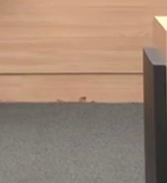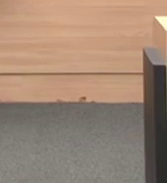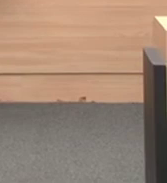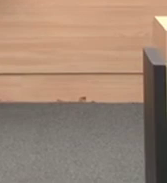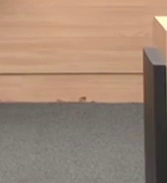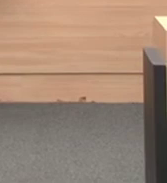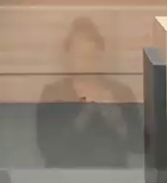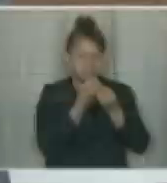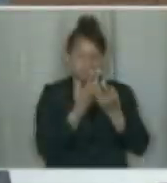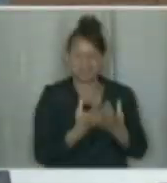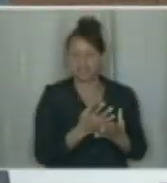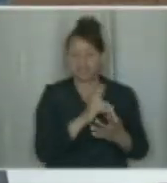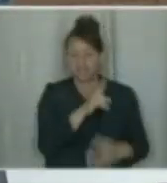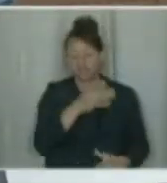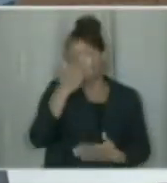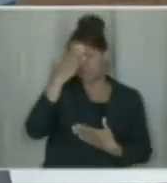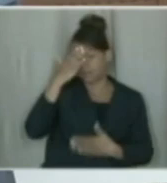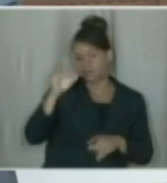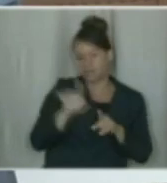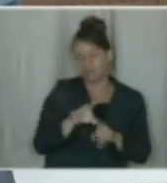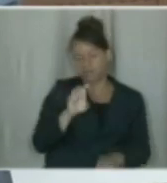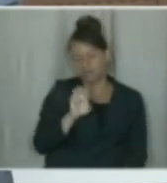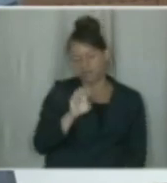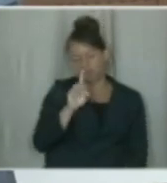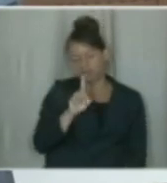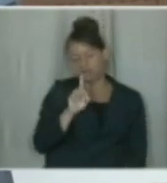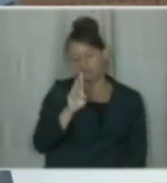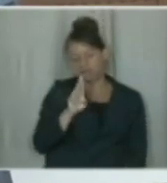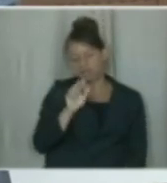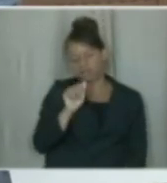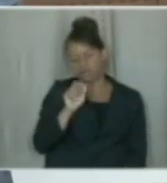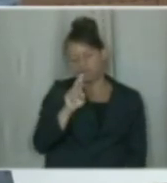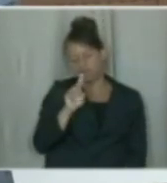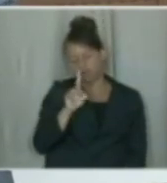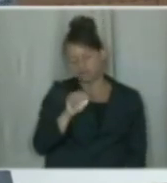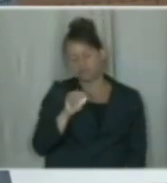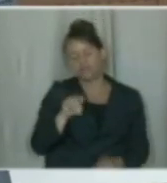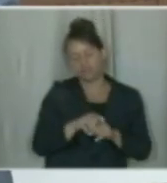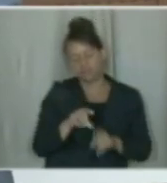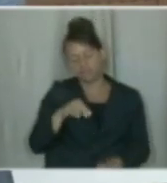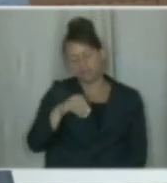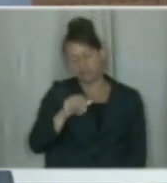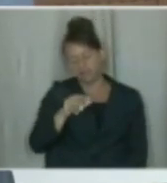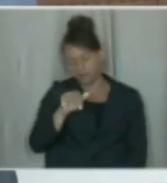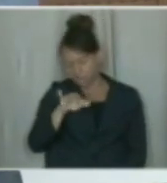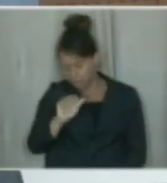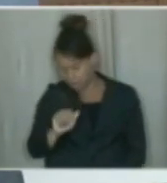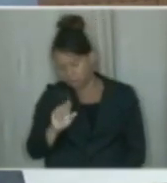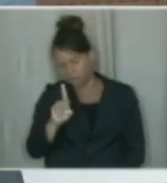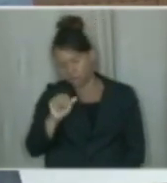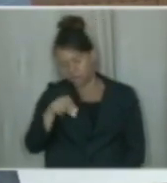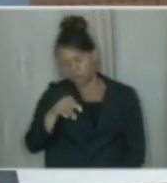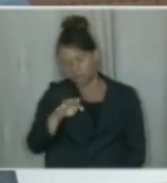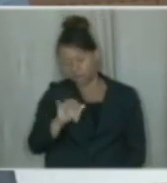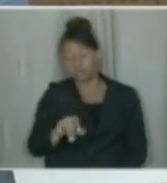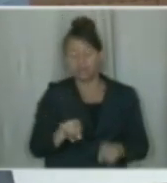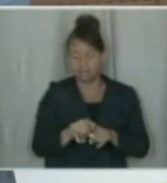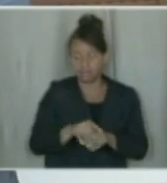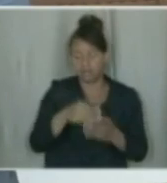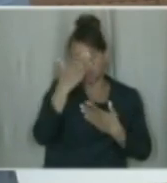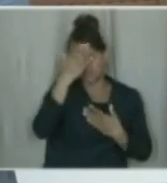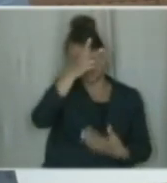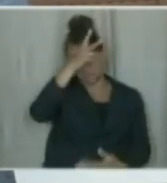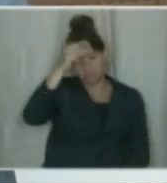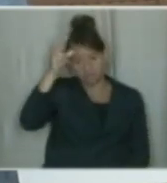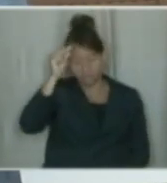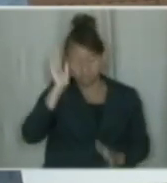a iniciativa. Quero agradecer a Eduardo Mota, Marília Dantas e, é claro, o excelentíssimo prefeito João Campos, por